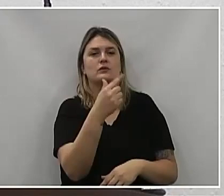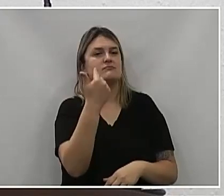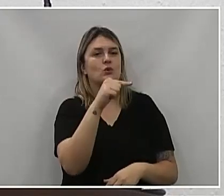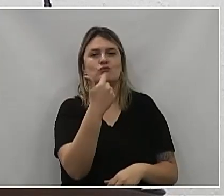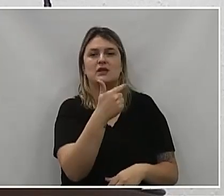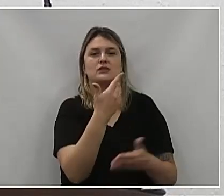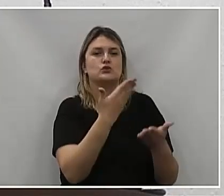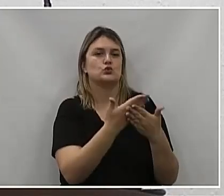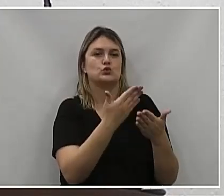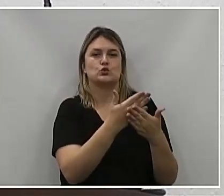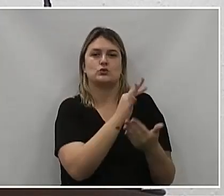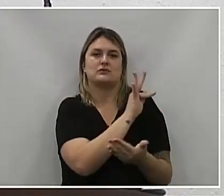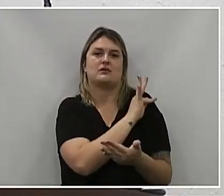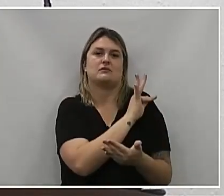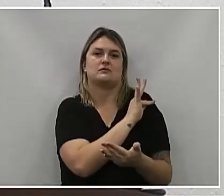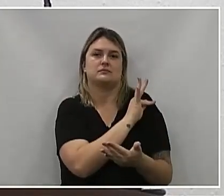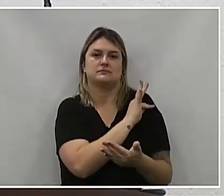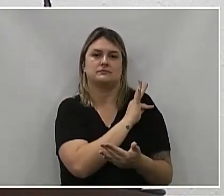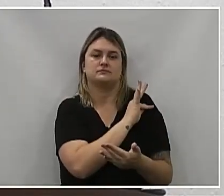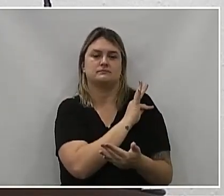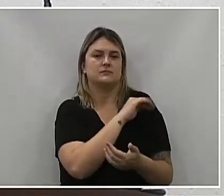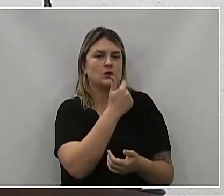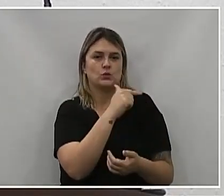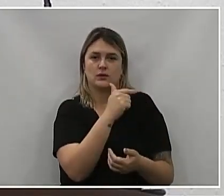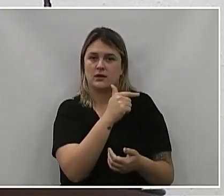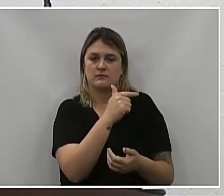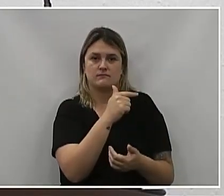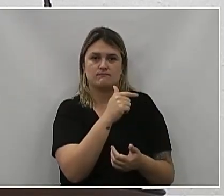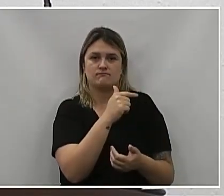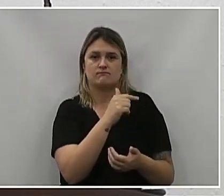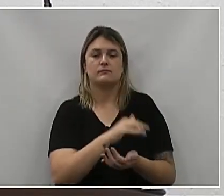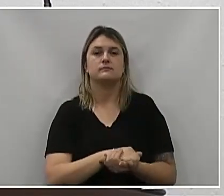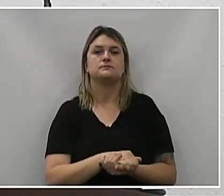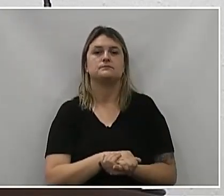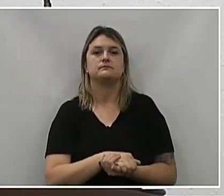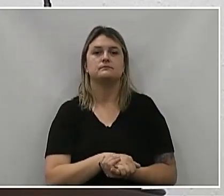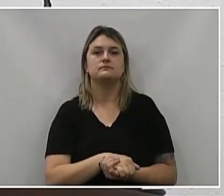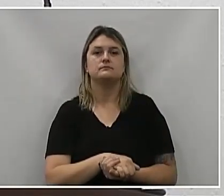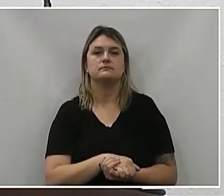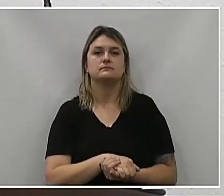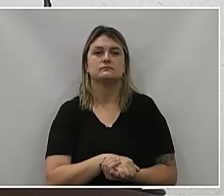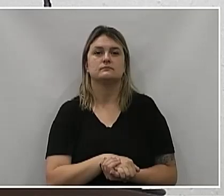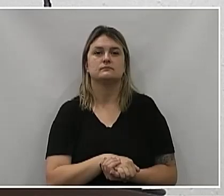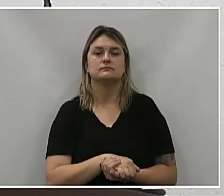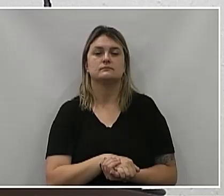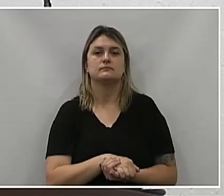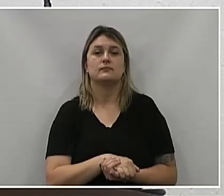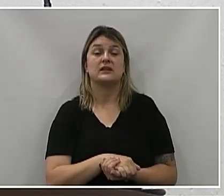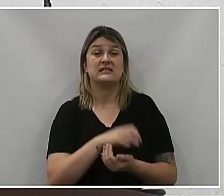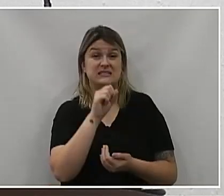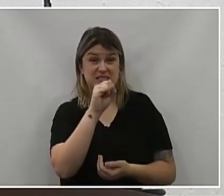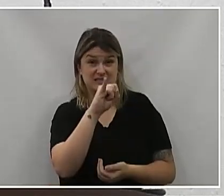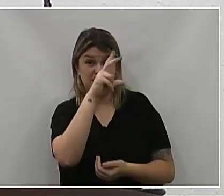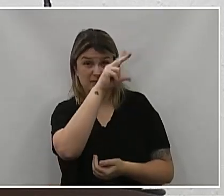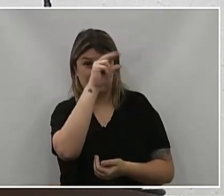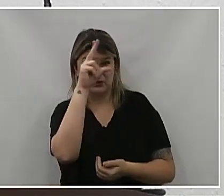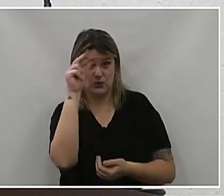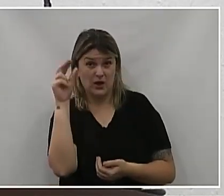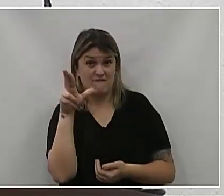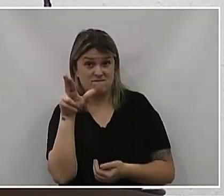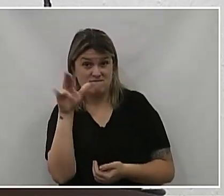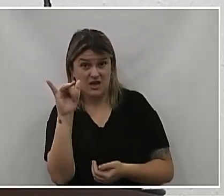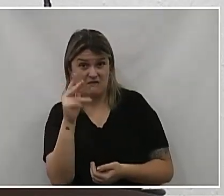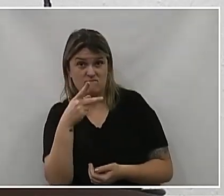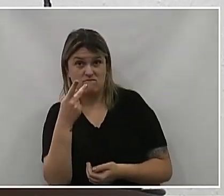esse estudo técnico para a instalação de radar na nossa cidade. Se a prefeitura vai se